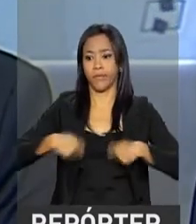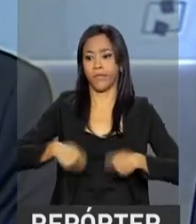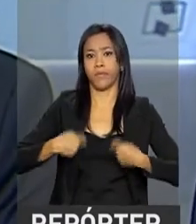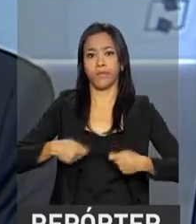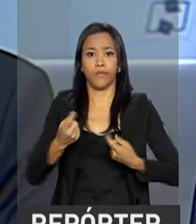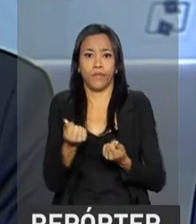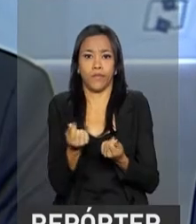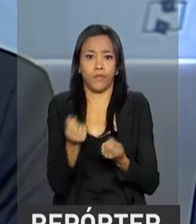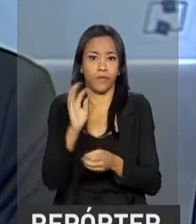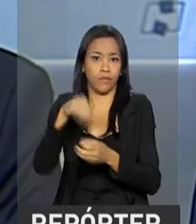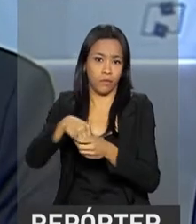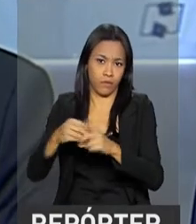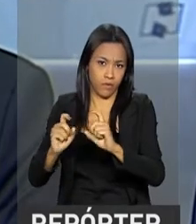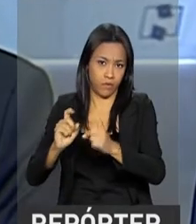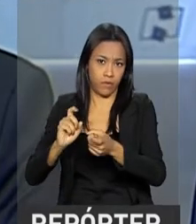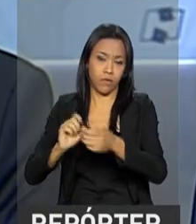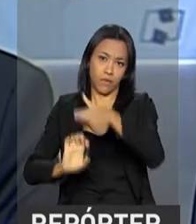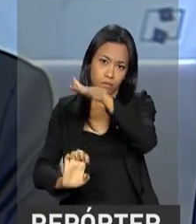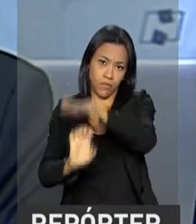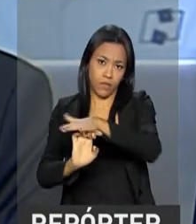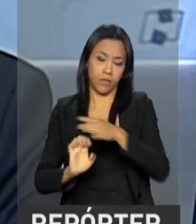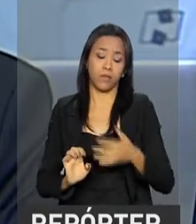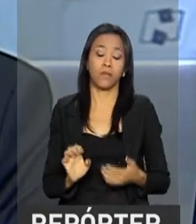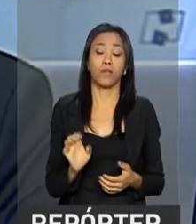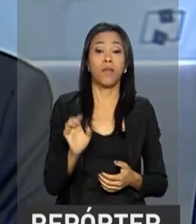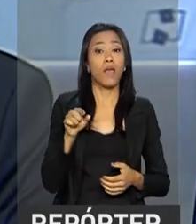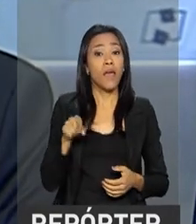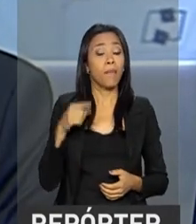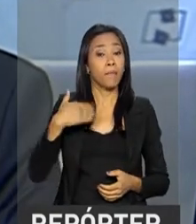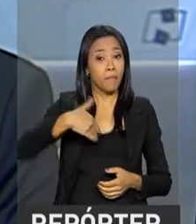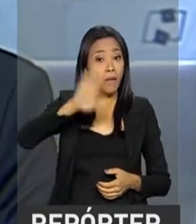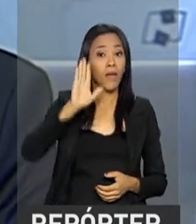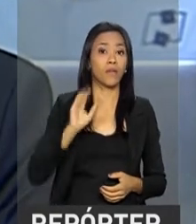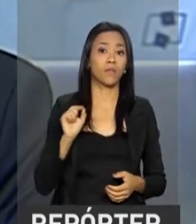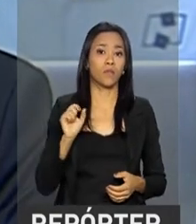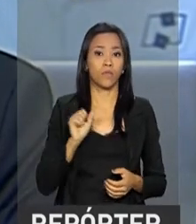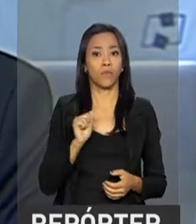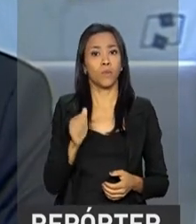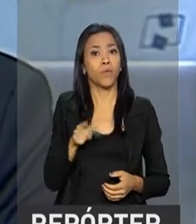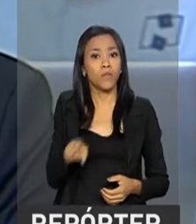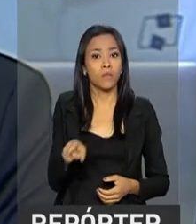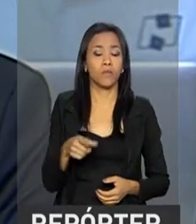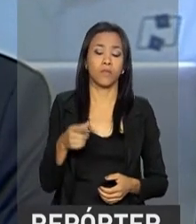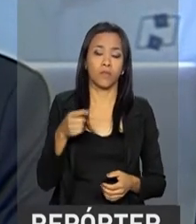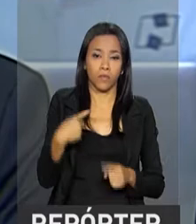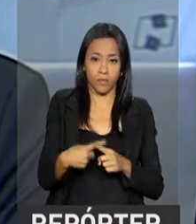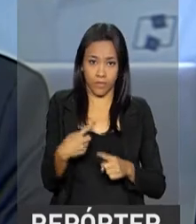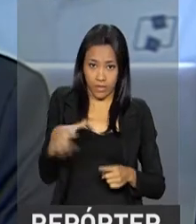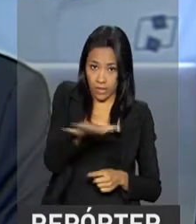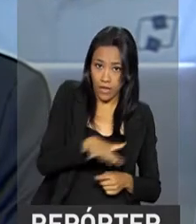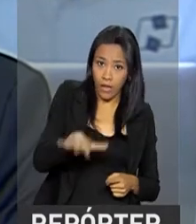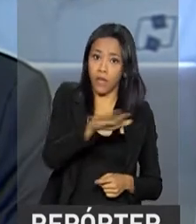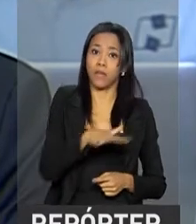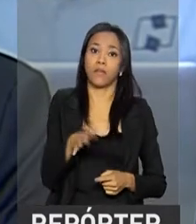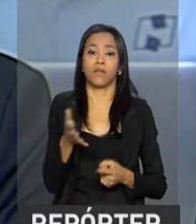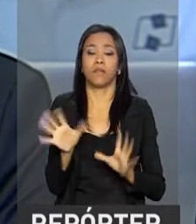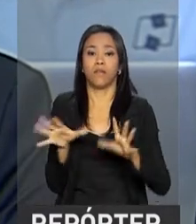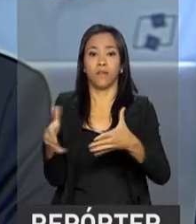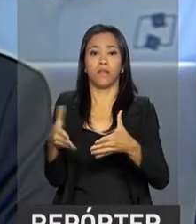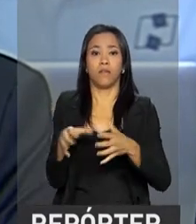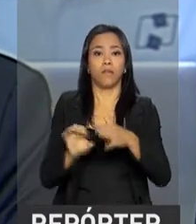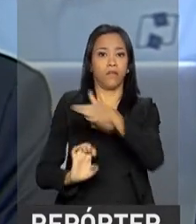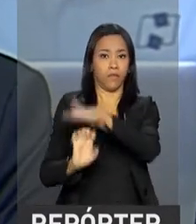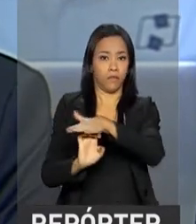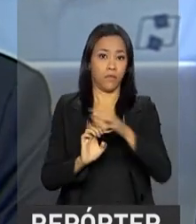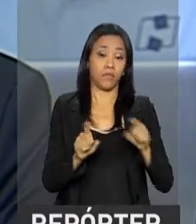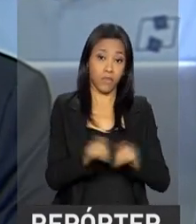caxias é um movimento muito maior que não tenho a menor dúvida da importância que será para o setor de infraestrutura e acima de tudo para o